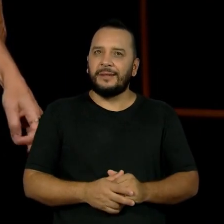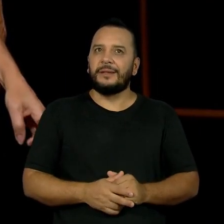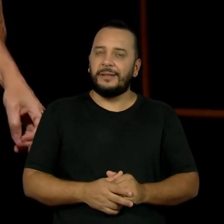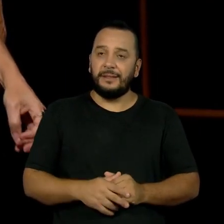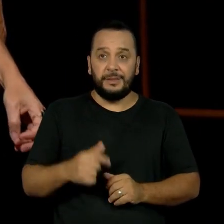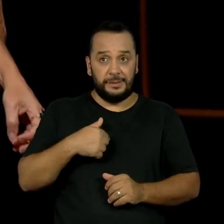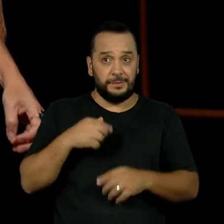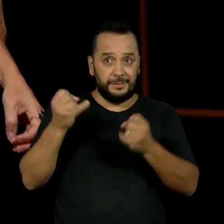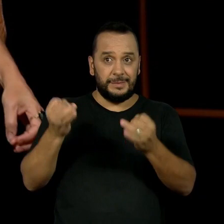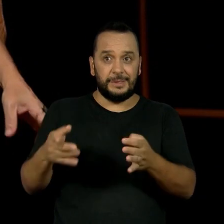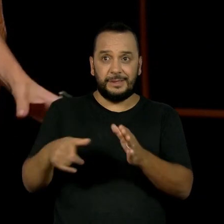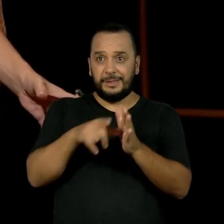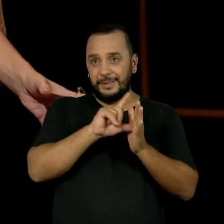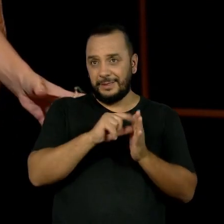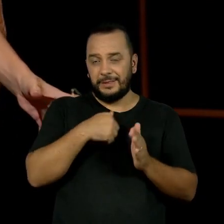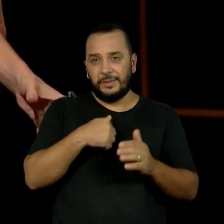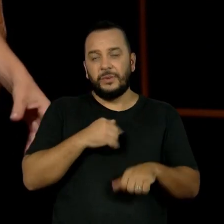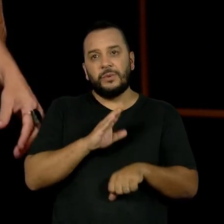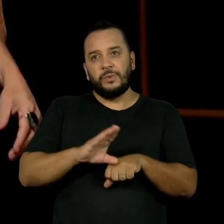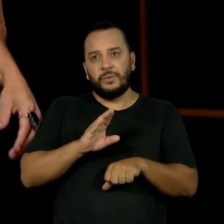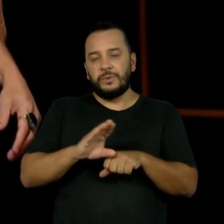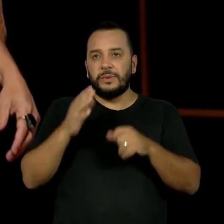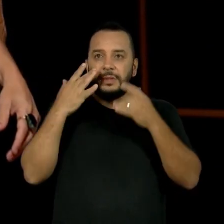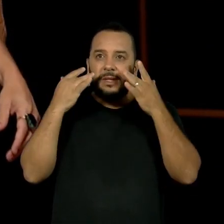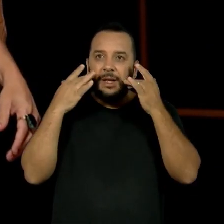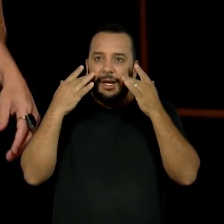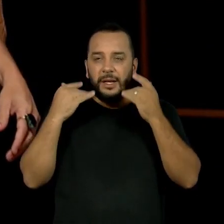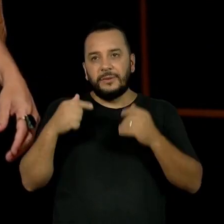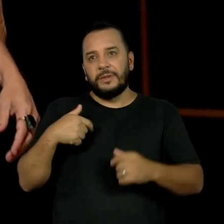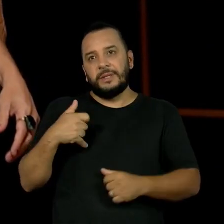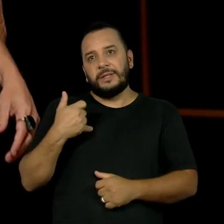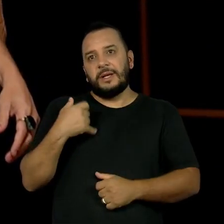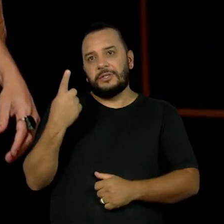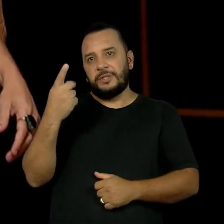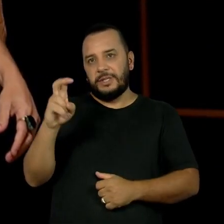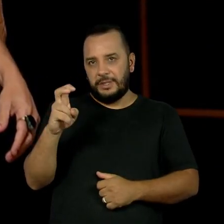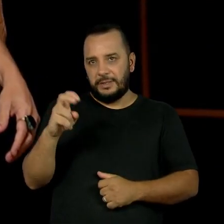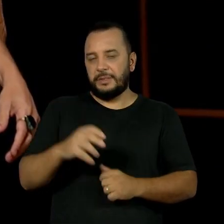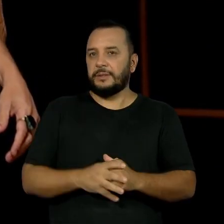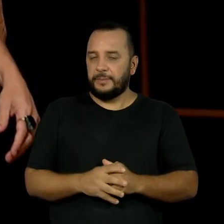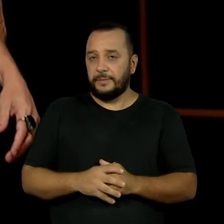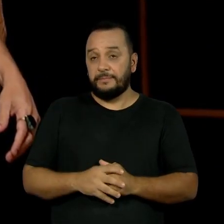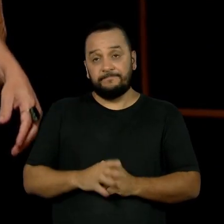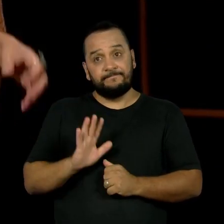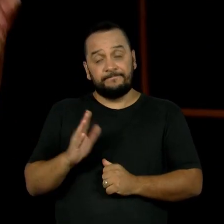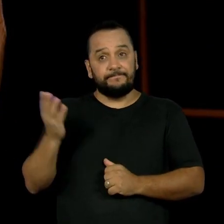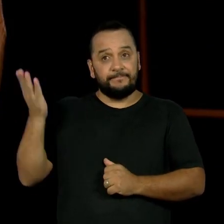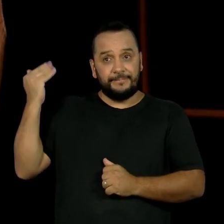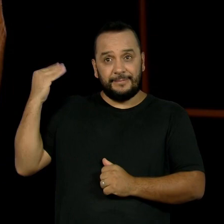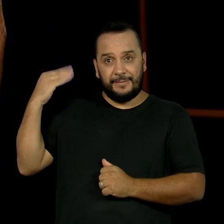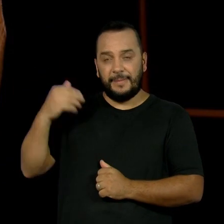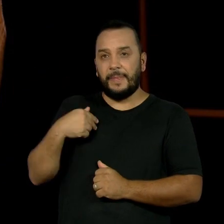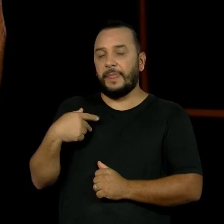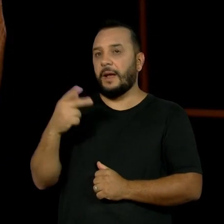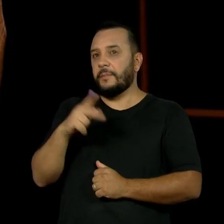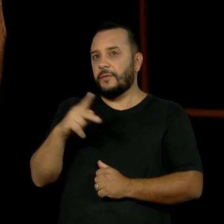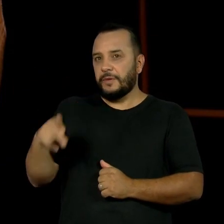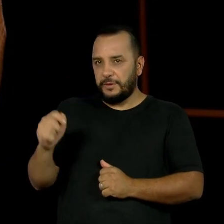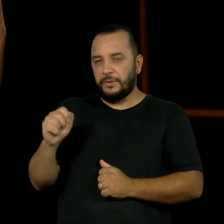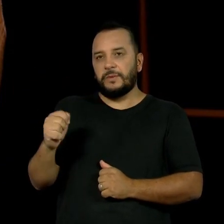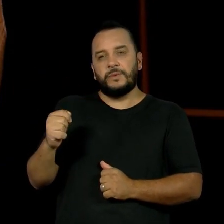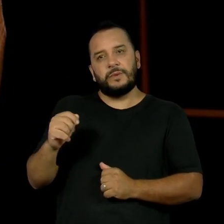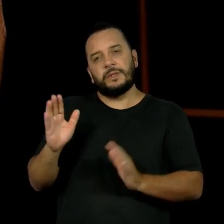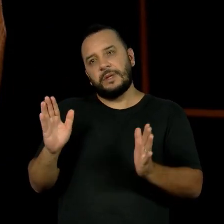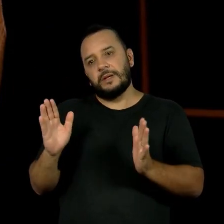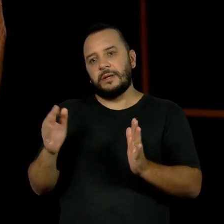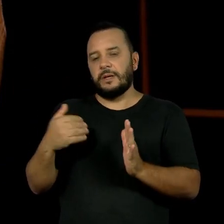Como eu falei lá atrás, eu fiz o cursinho de teatro com os meus 15 anos. E naquela época, a professora, a escola